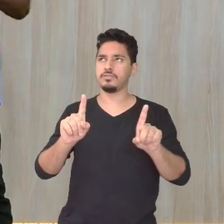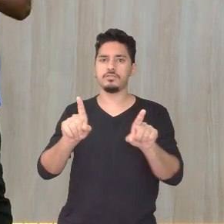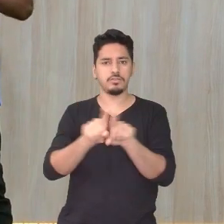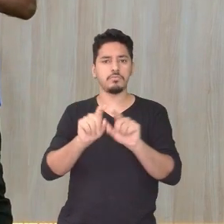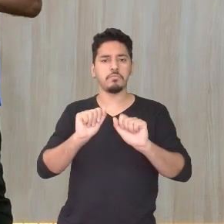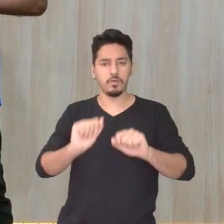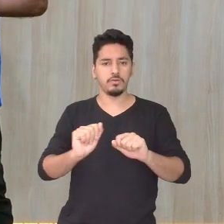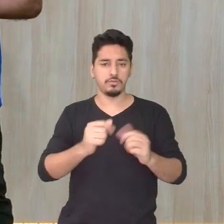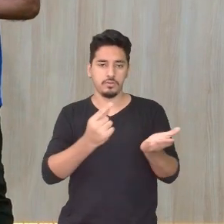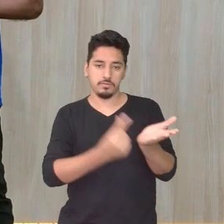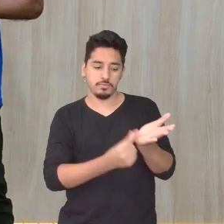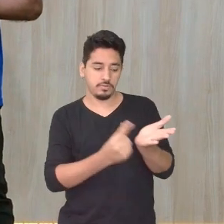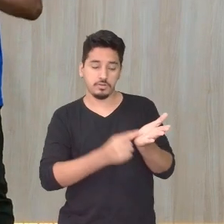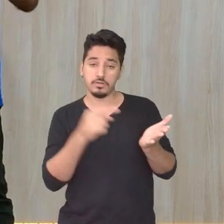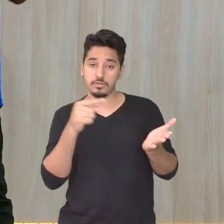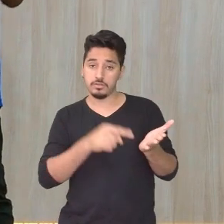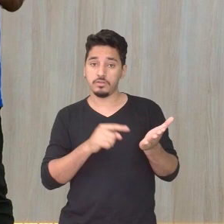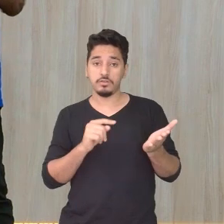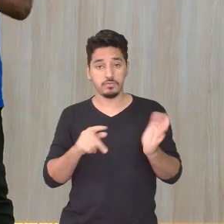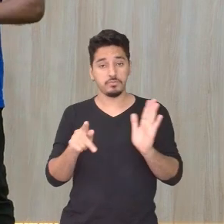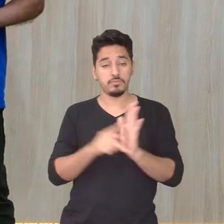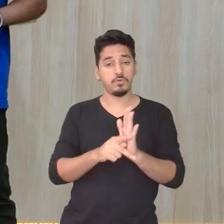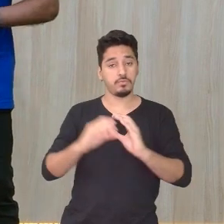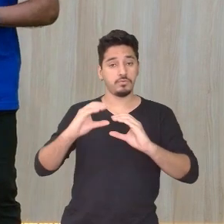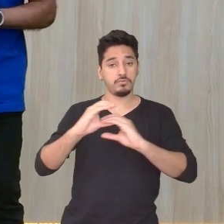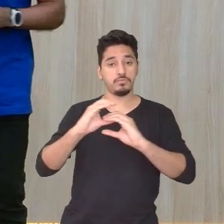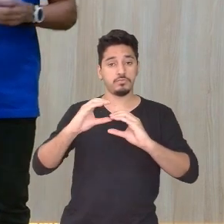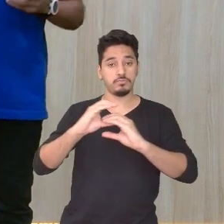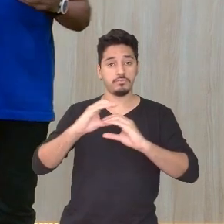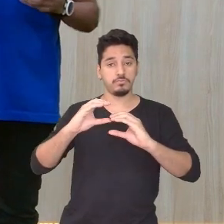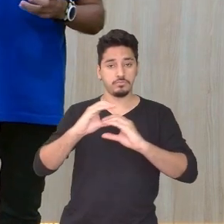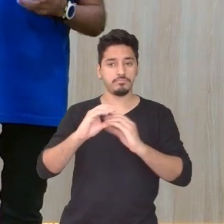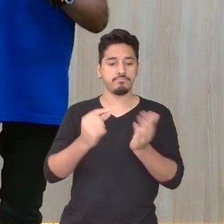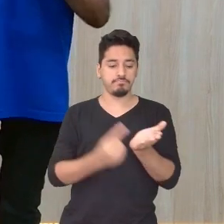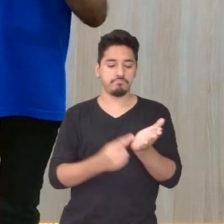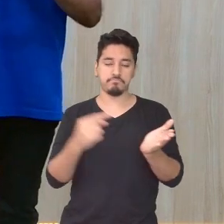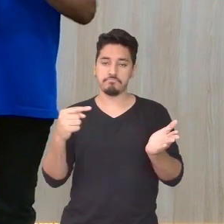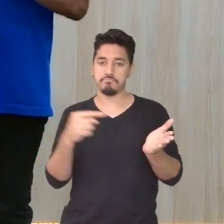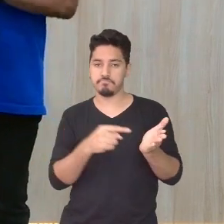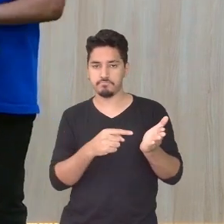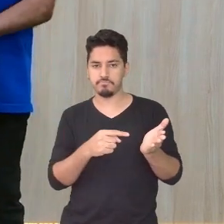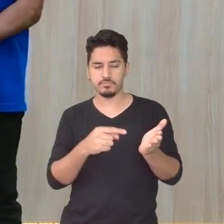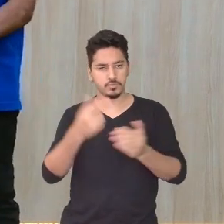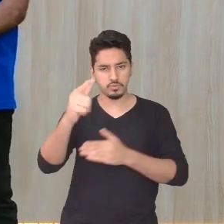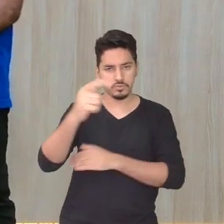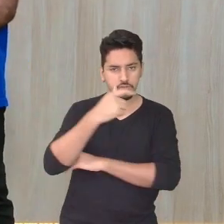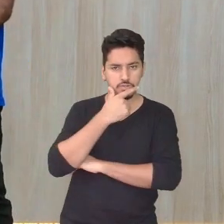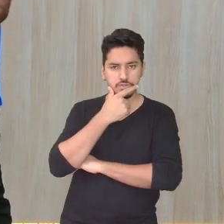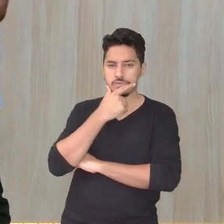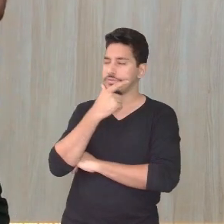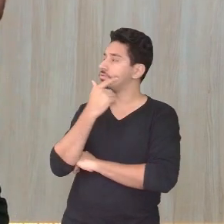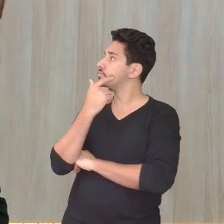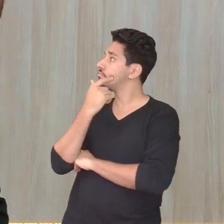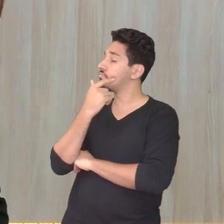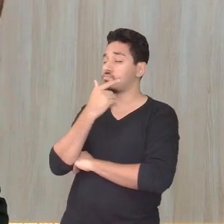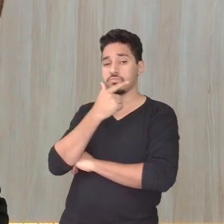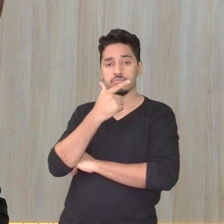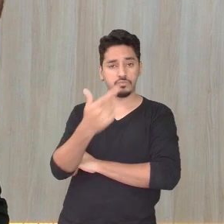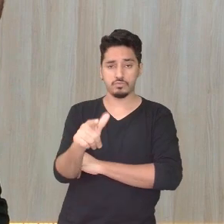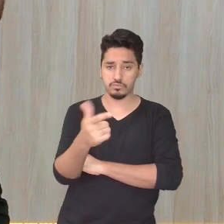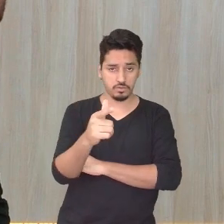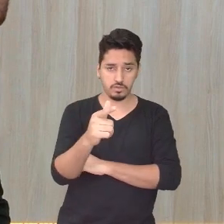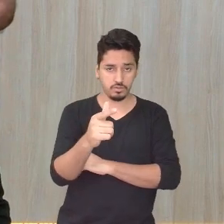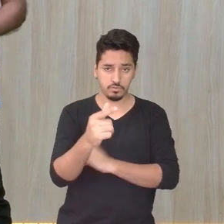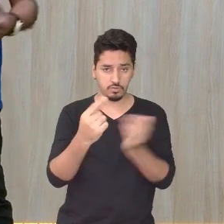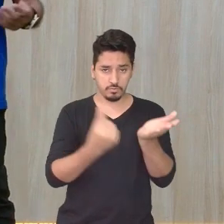pelo aplicativo, isso, o Educa Recife, esse aplicativo. Tu não tem ainda não, é? Eu não acredito não, que tu não tem esse aplicativo Educa